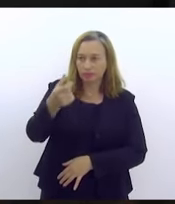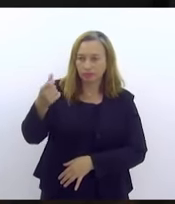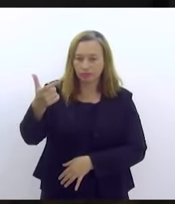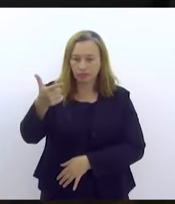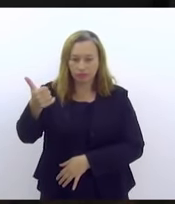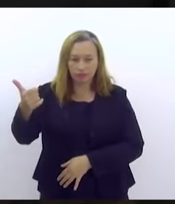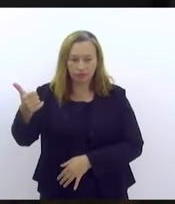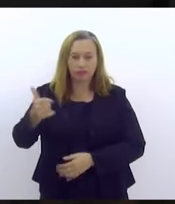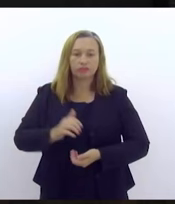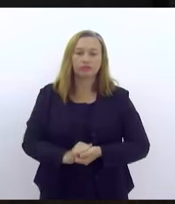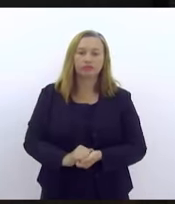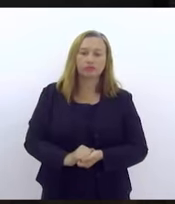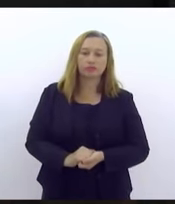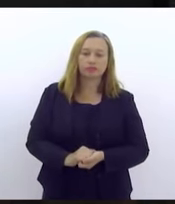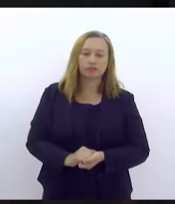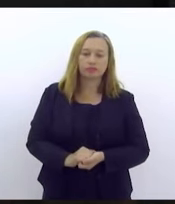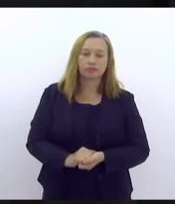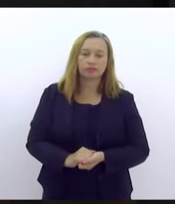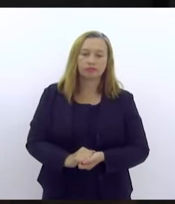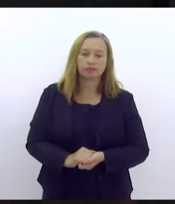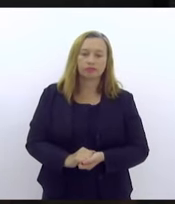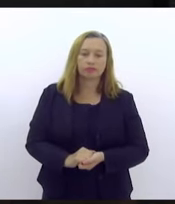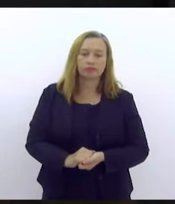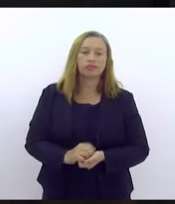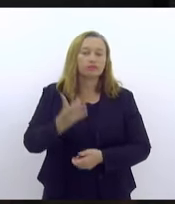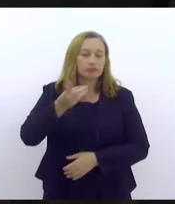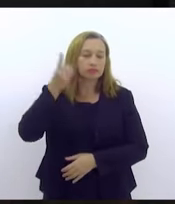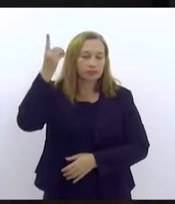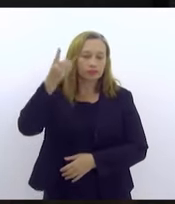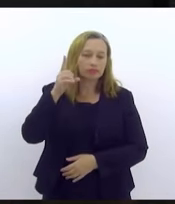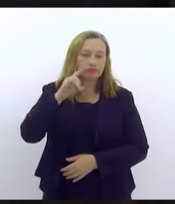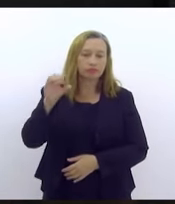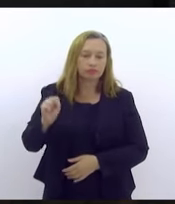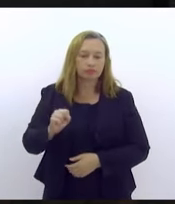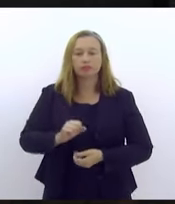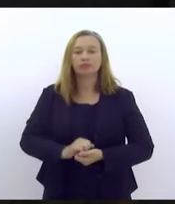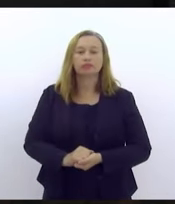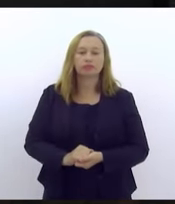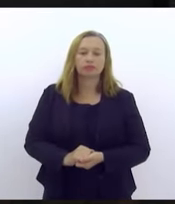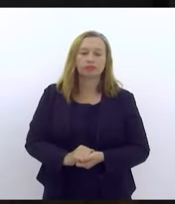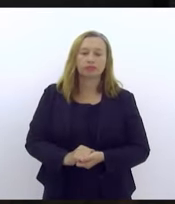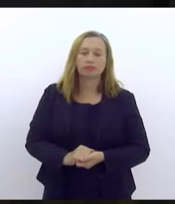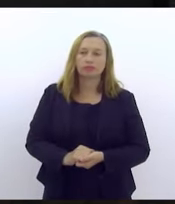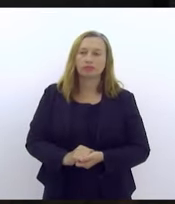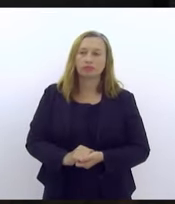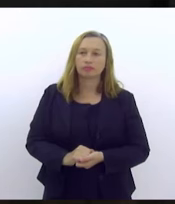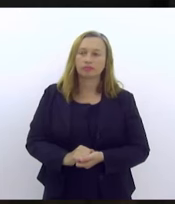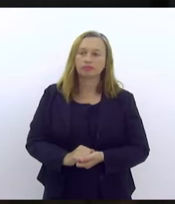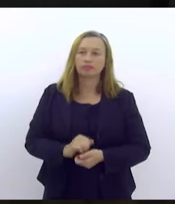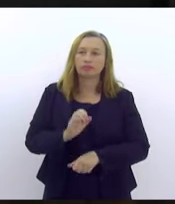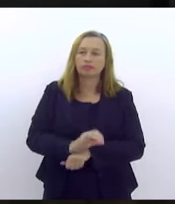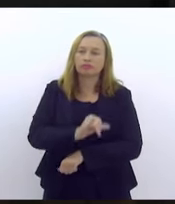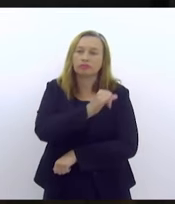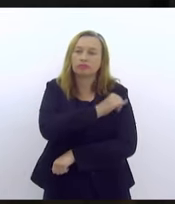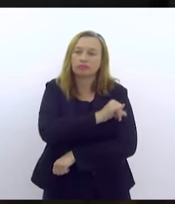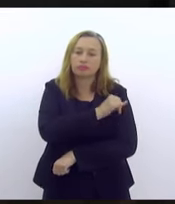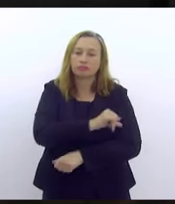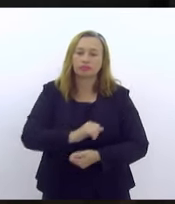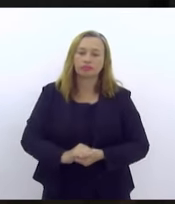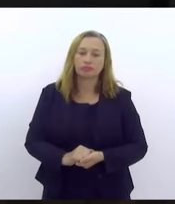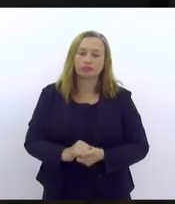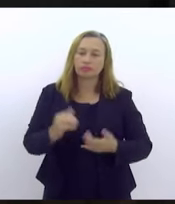5.364, de 2022, de autoria do deputado Dionísio Lins, que considera no âmbito do Estado do Rio de Janeiro